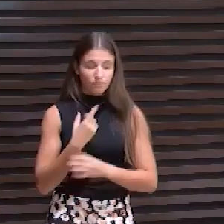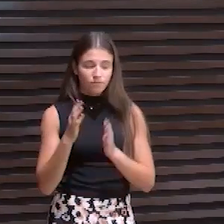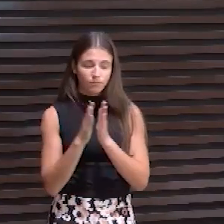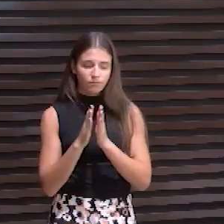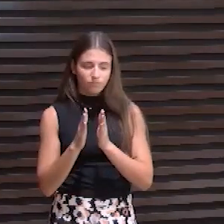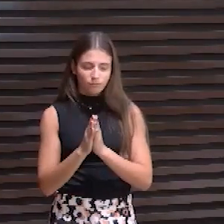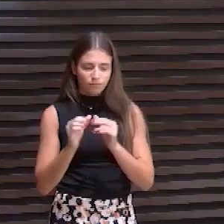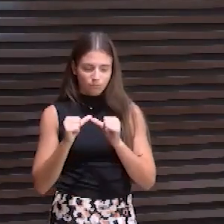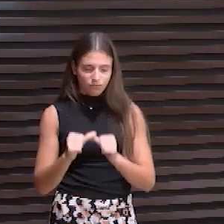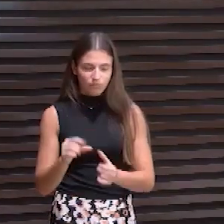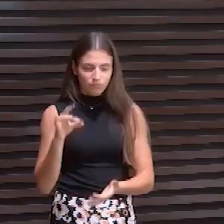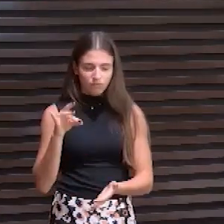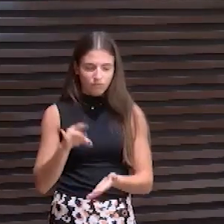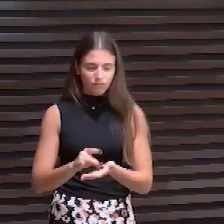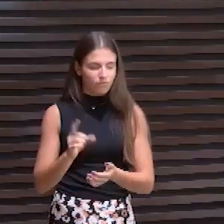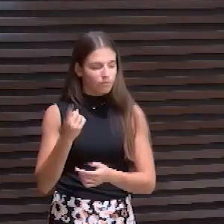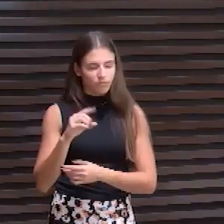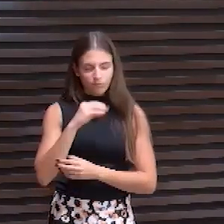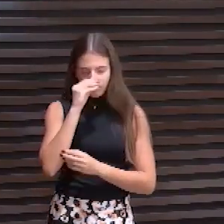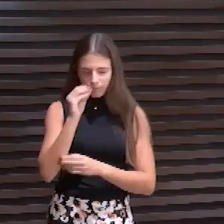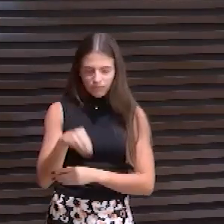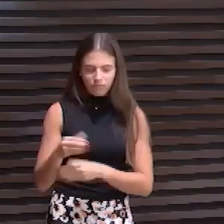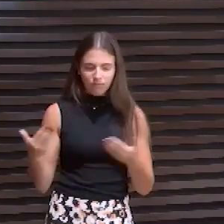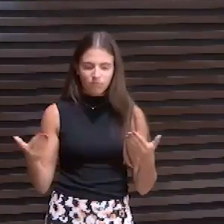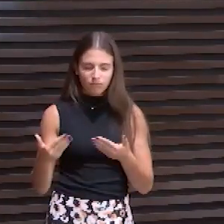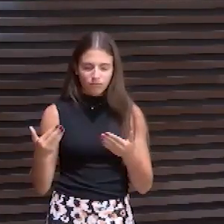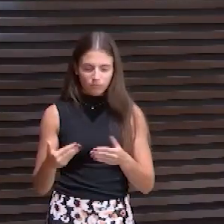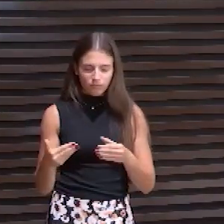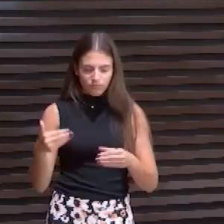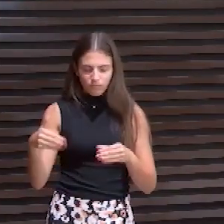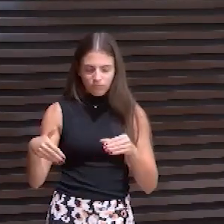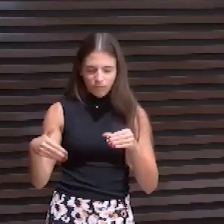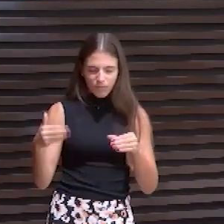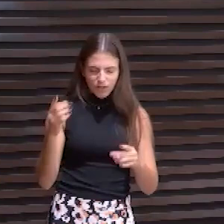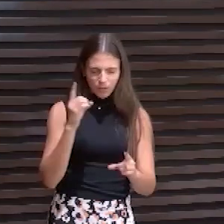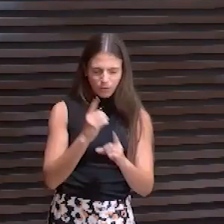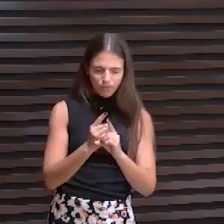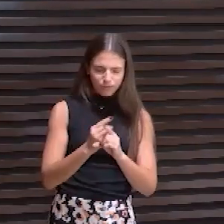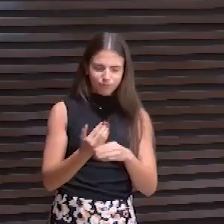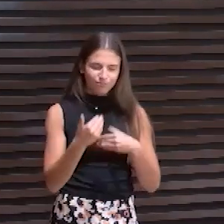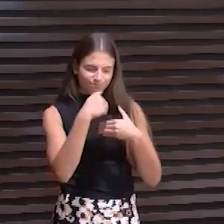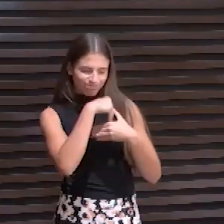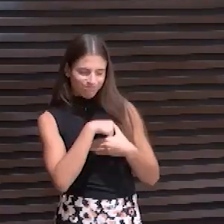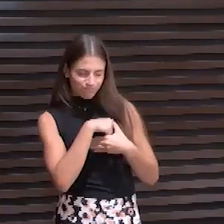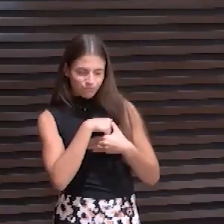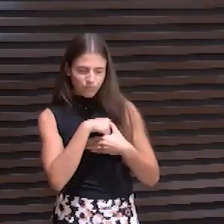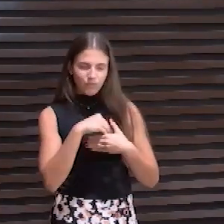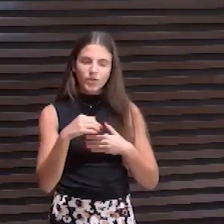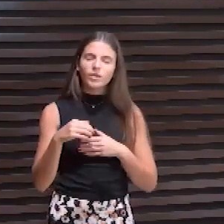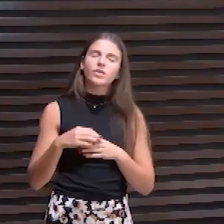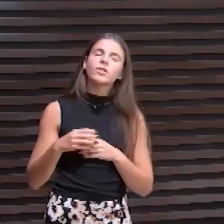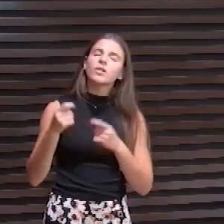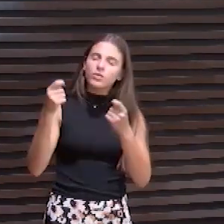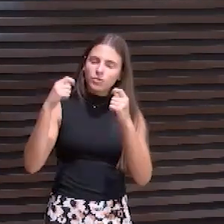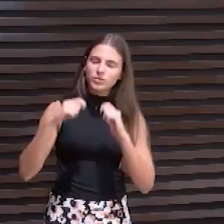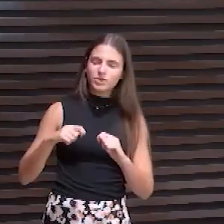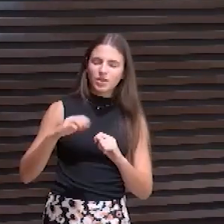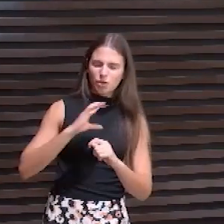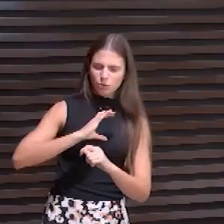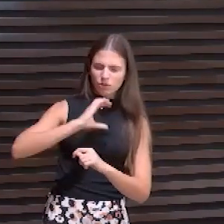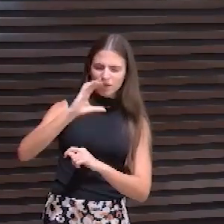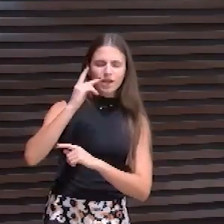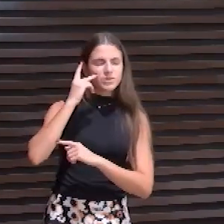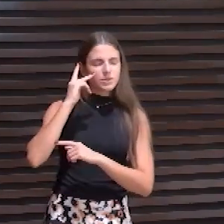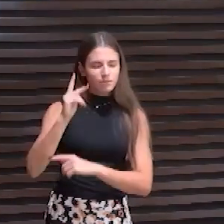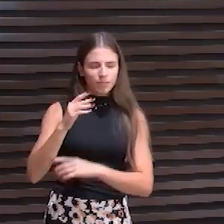seja rejeitada aqui hoje e encontre abrigo nos corações. Nos dê ousadia, Senhor, do Seu Espírito para pregarmos sempre